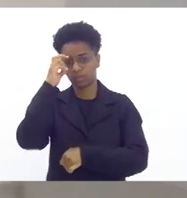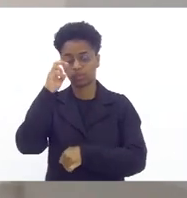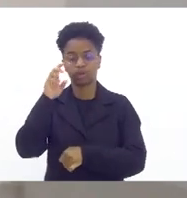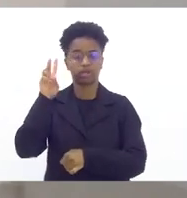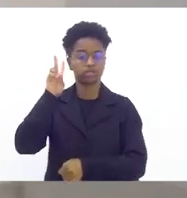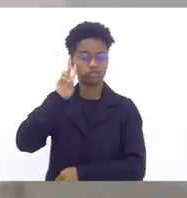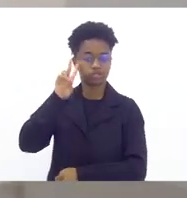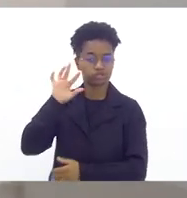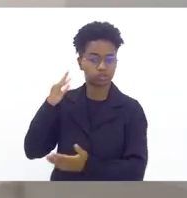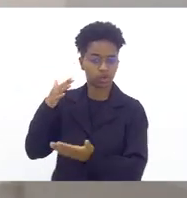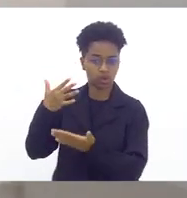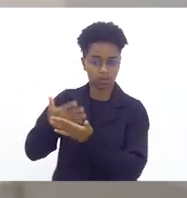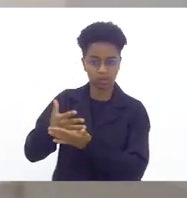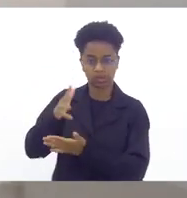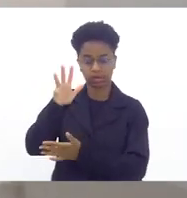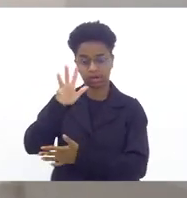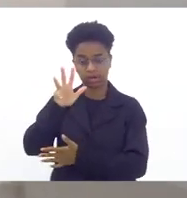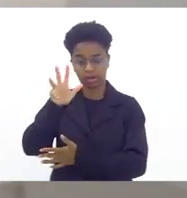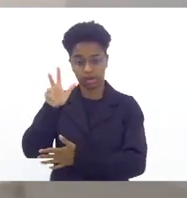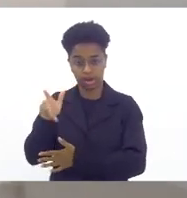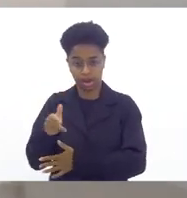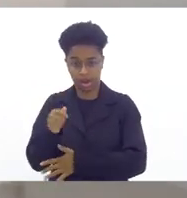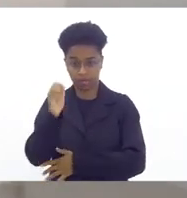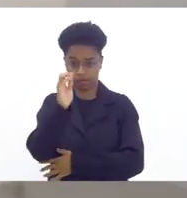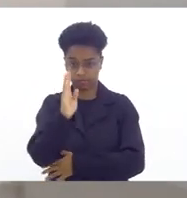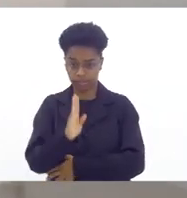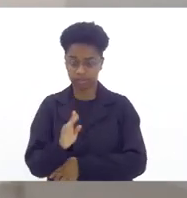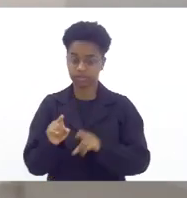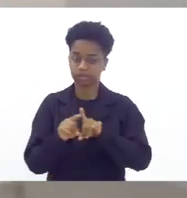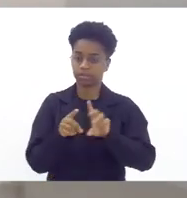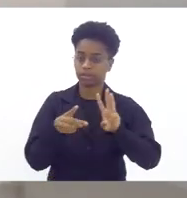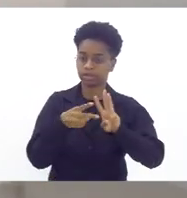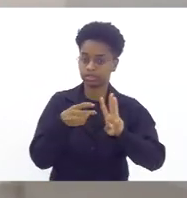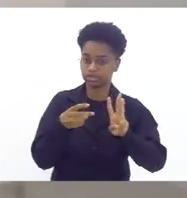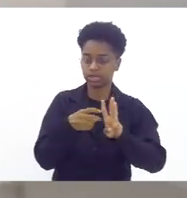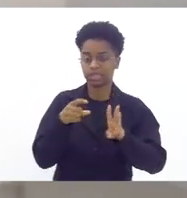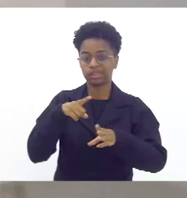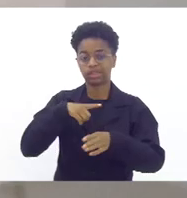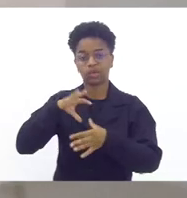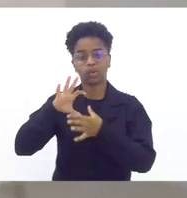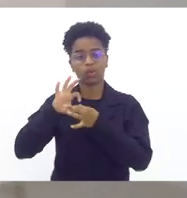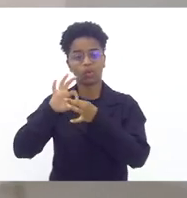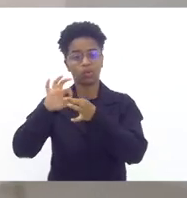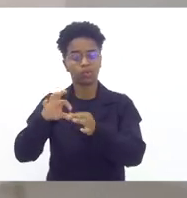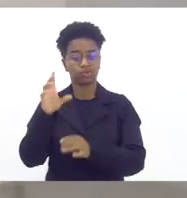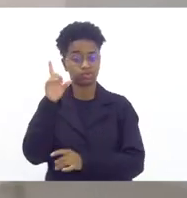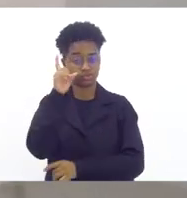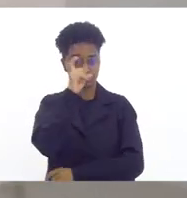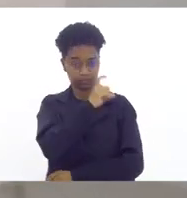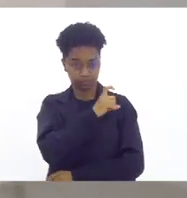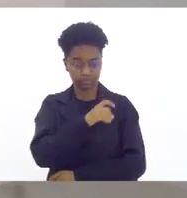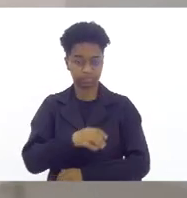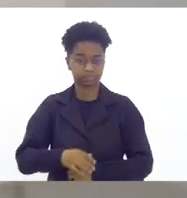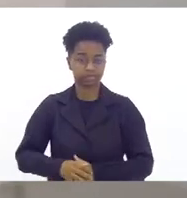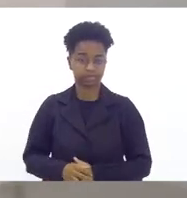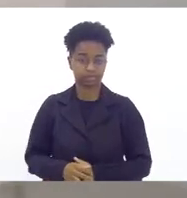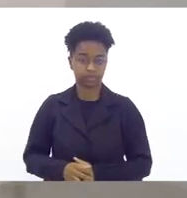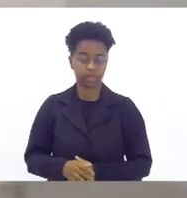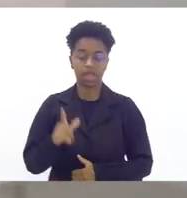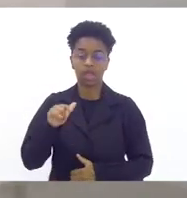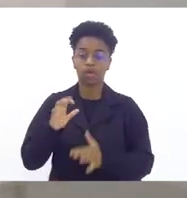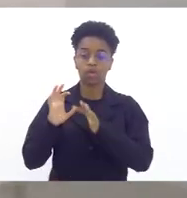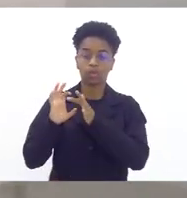dentro de um contexto extremamente difícil, que é esse contexto de avanço das